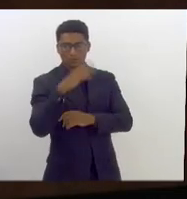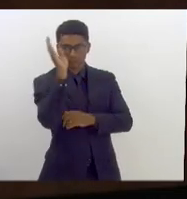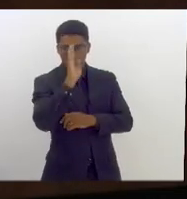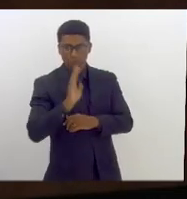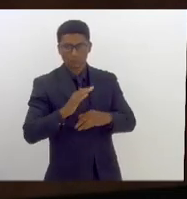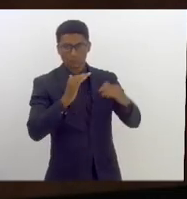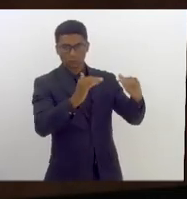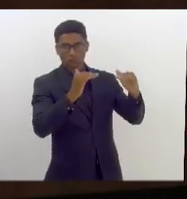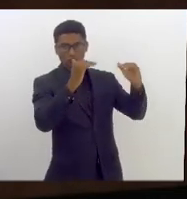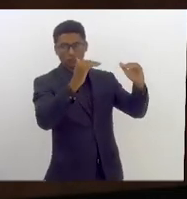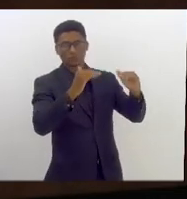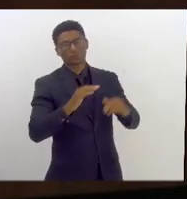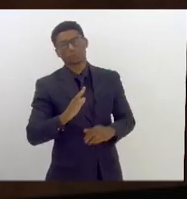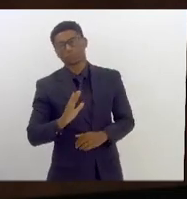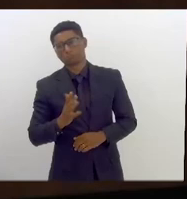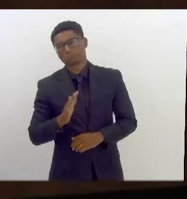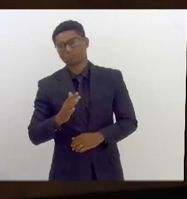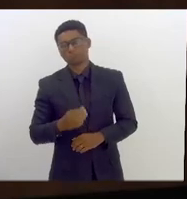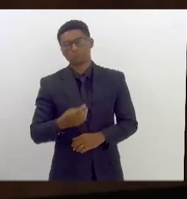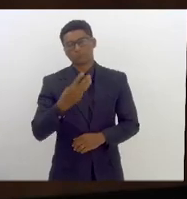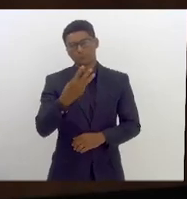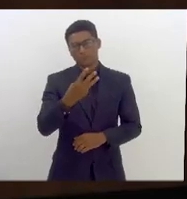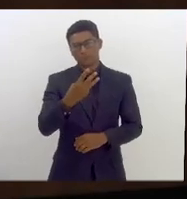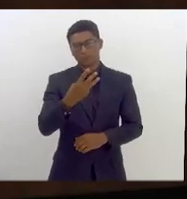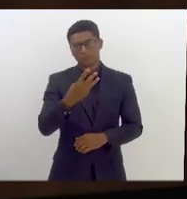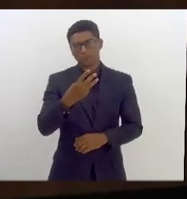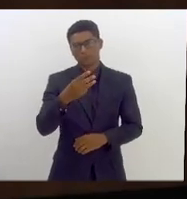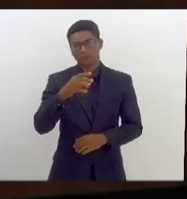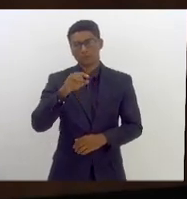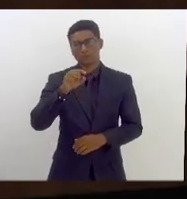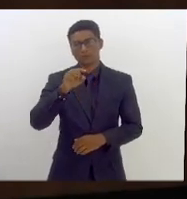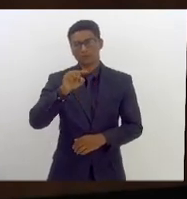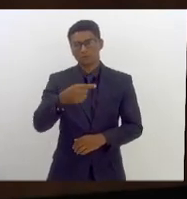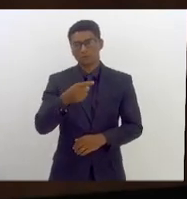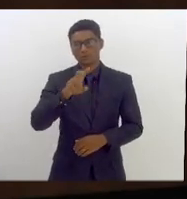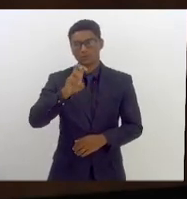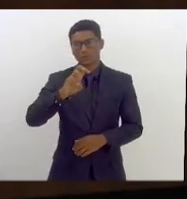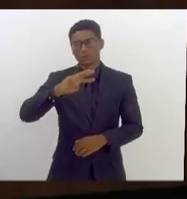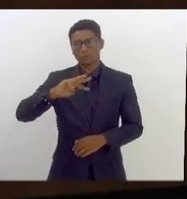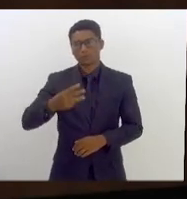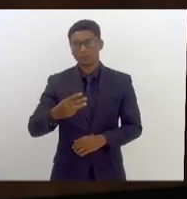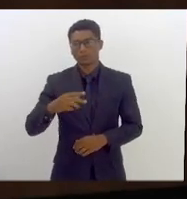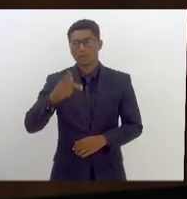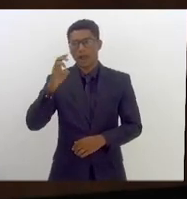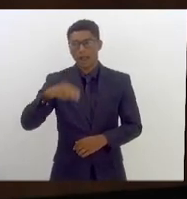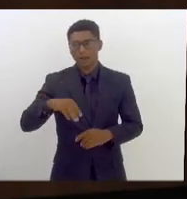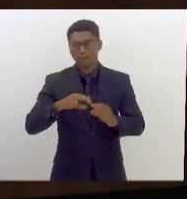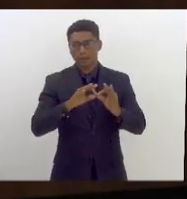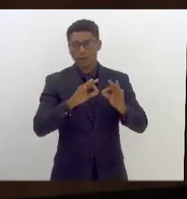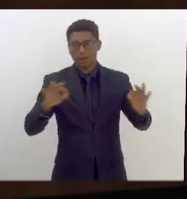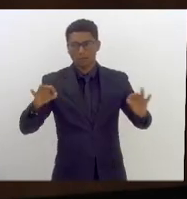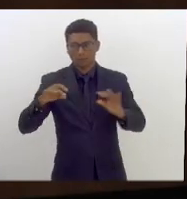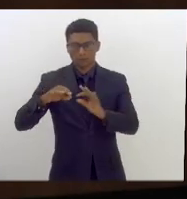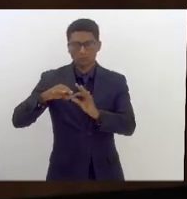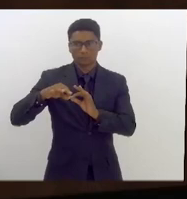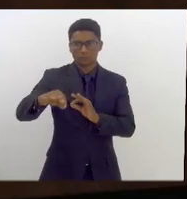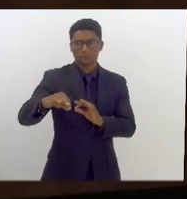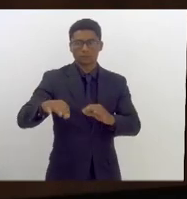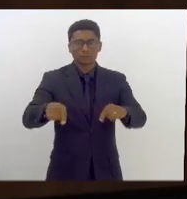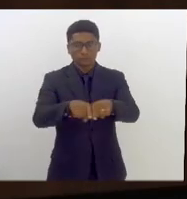menos 3,5 milhões de quilômetros quadrados. Se você considerar também